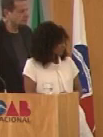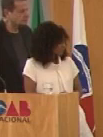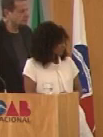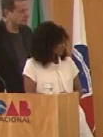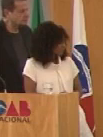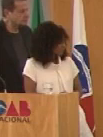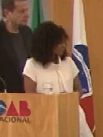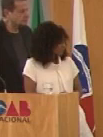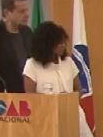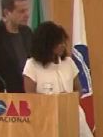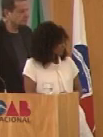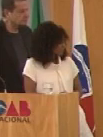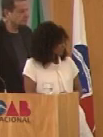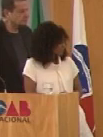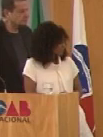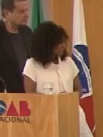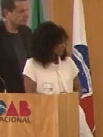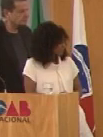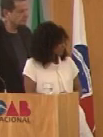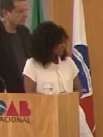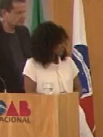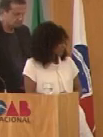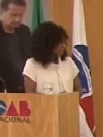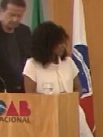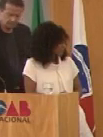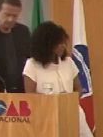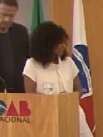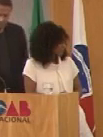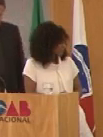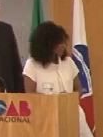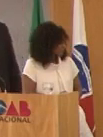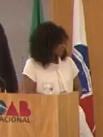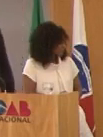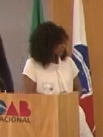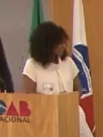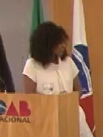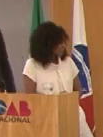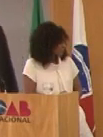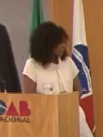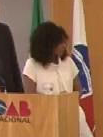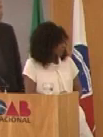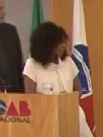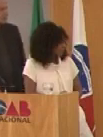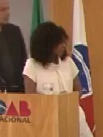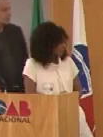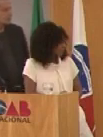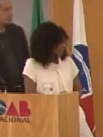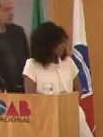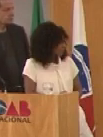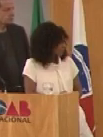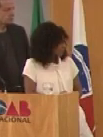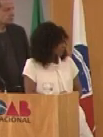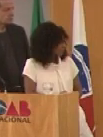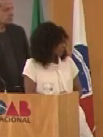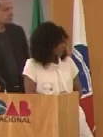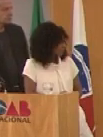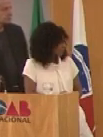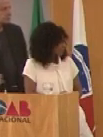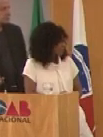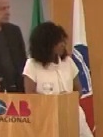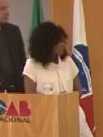fazendo uma observação e uma conclusão. A primeira é perguntar, nós estamos num ambiente